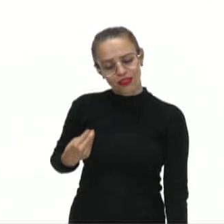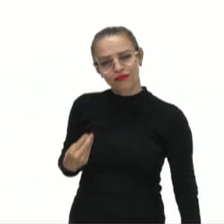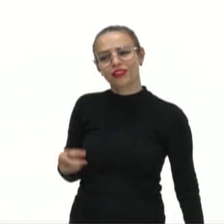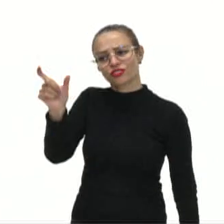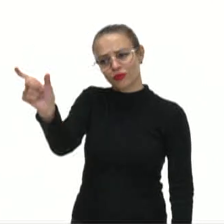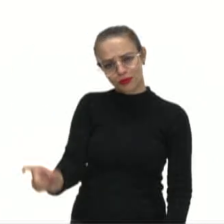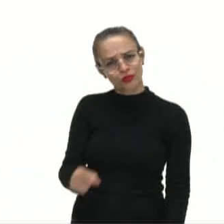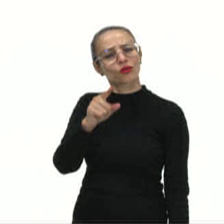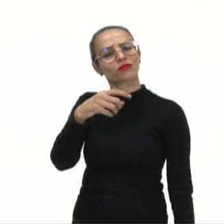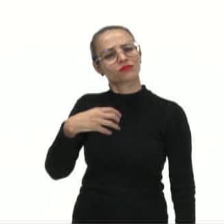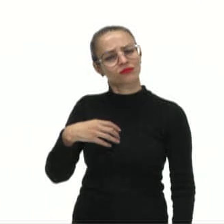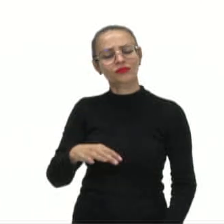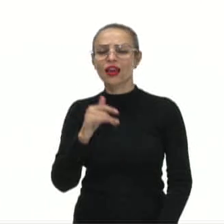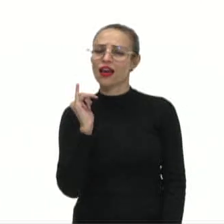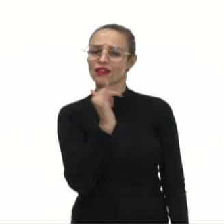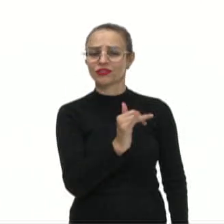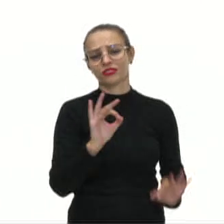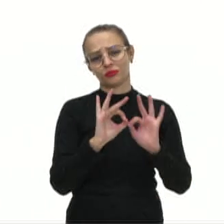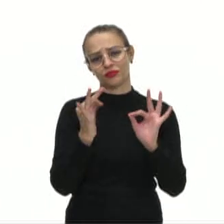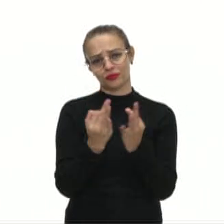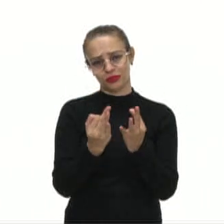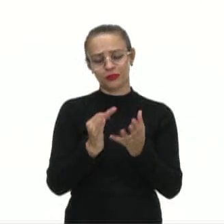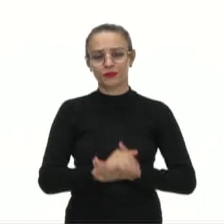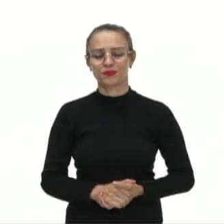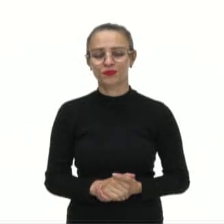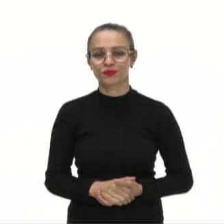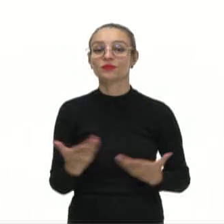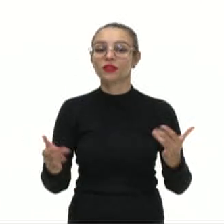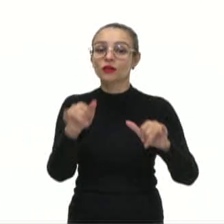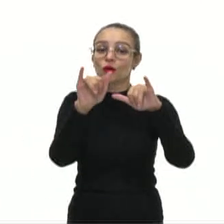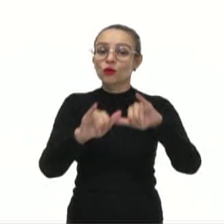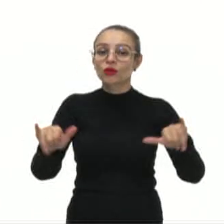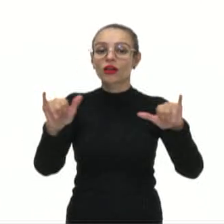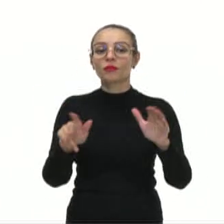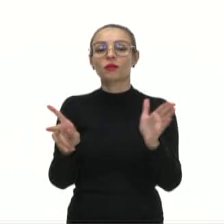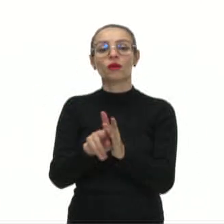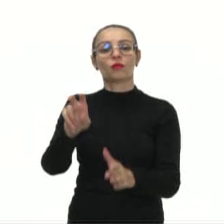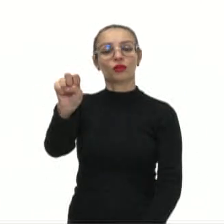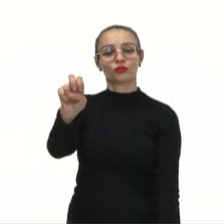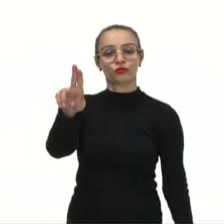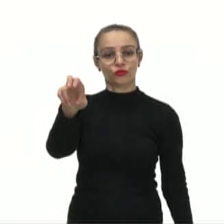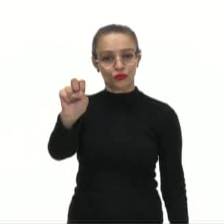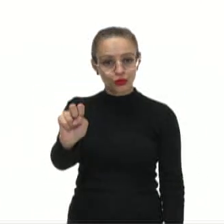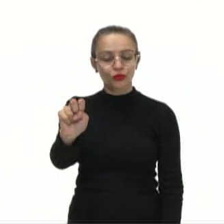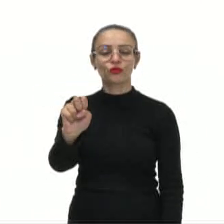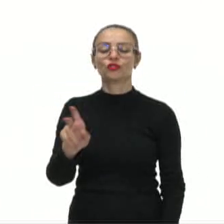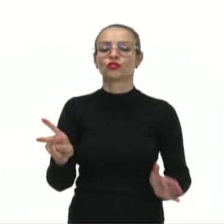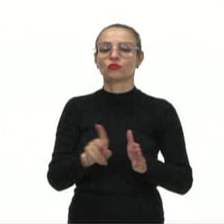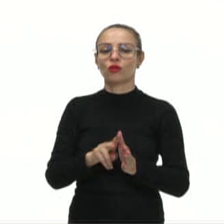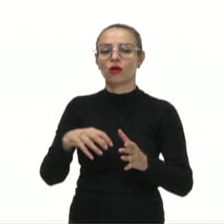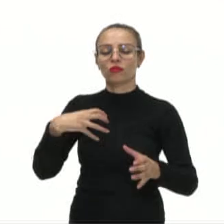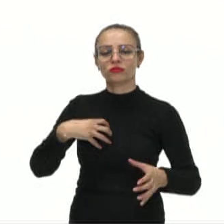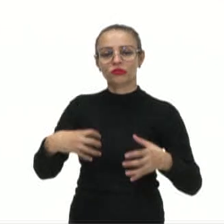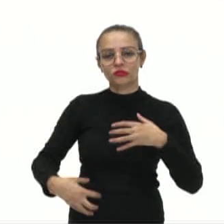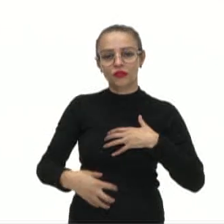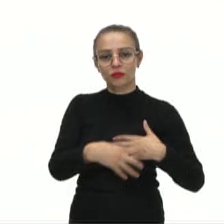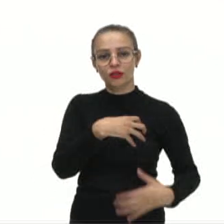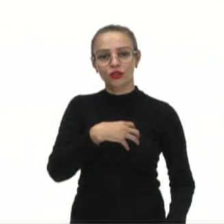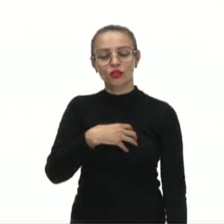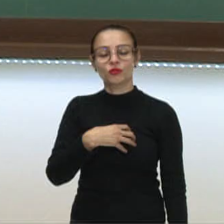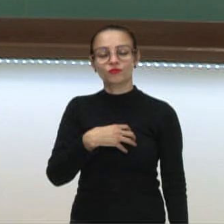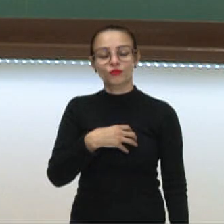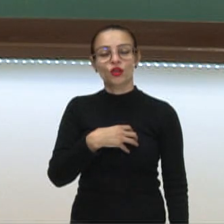órgãos. Comunique essa decisão da família. Então, uma campanha do SUS, da Central de Transplante, né, aqui do governo de